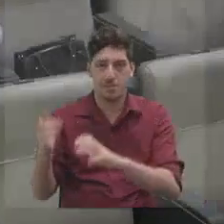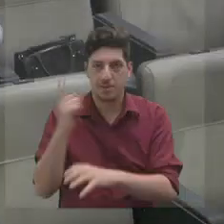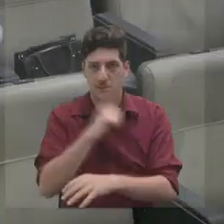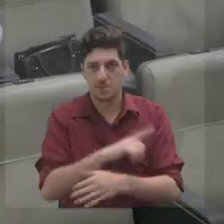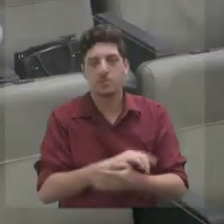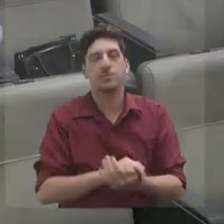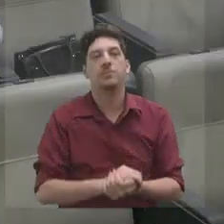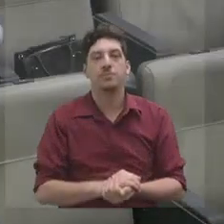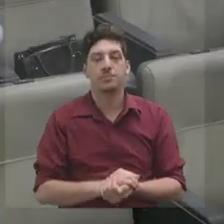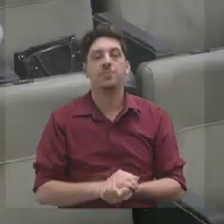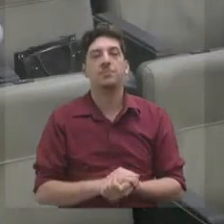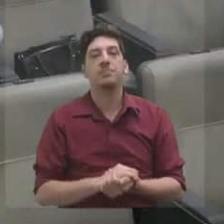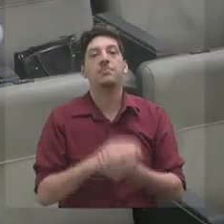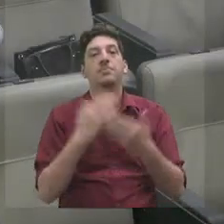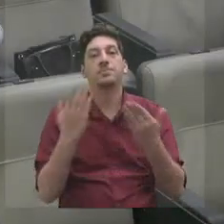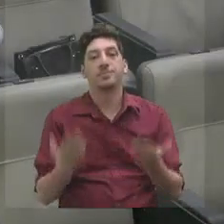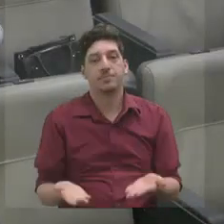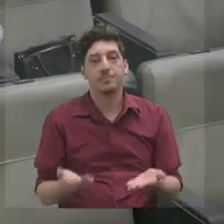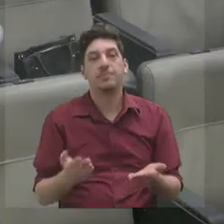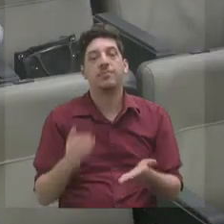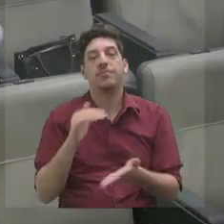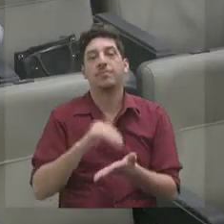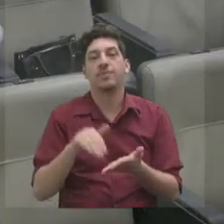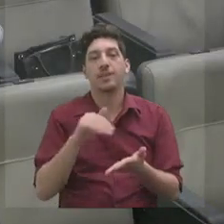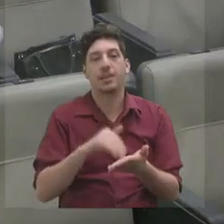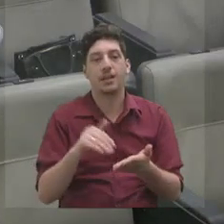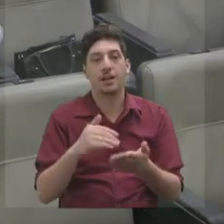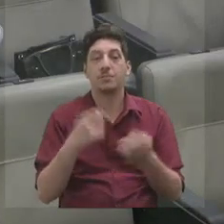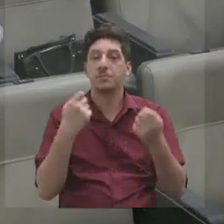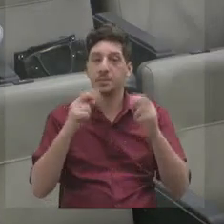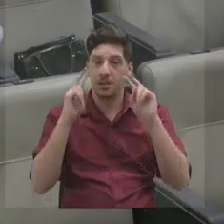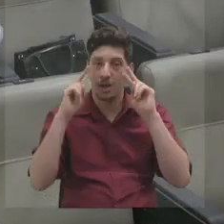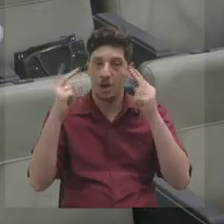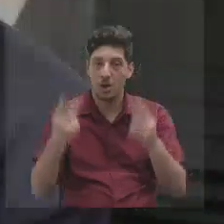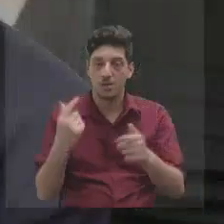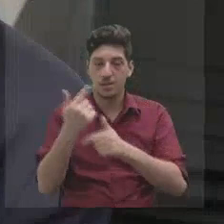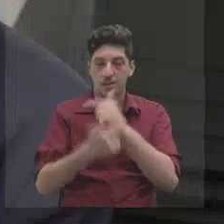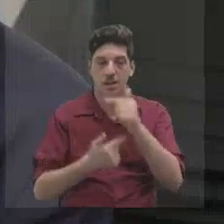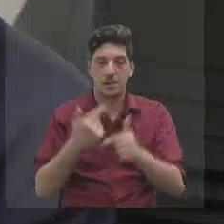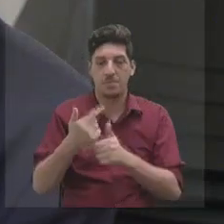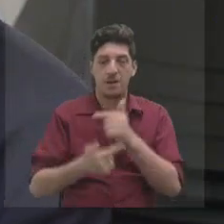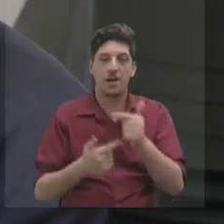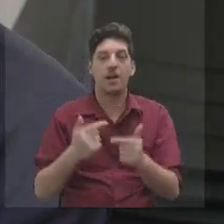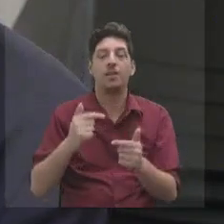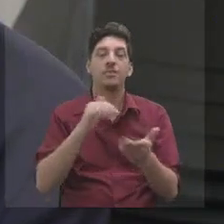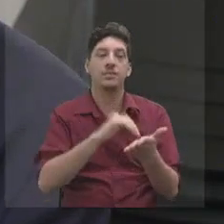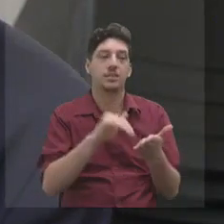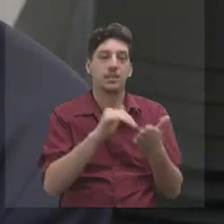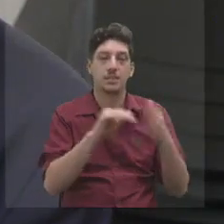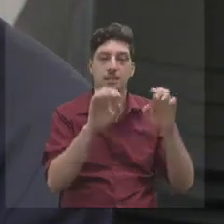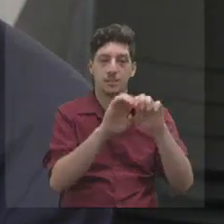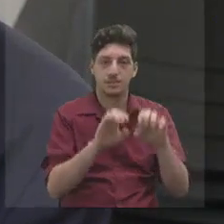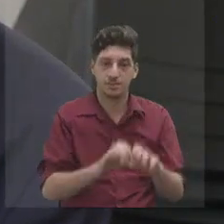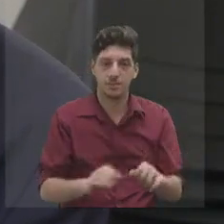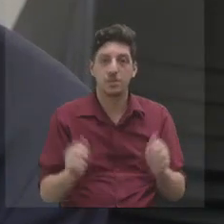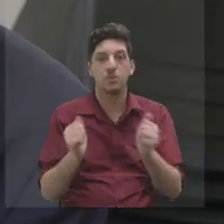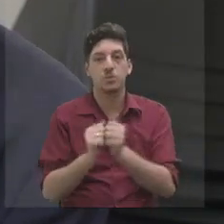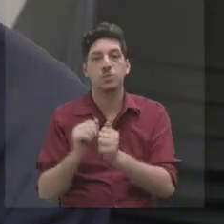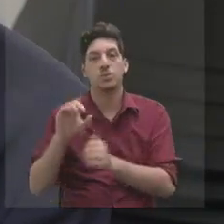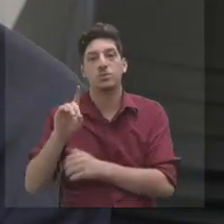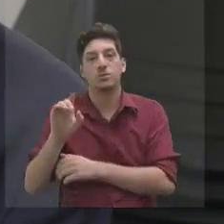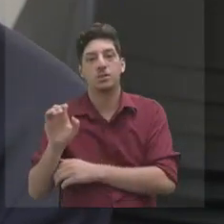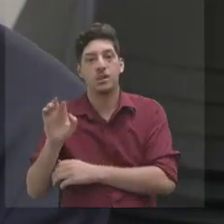então eu quero aqui secretária reconhecer esse trabalho feito pela serinfo e pelo Dr quero pedir aí